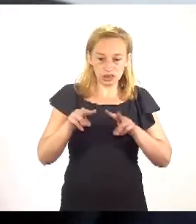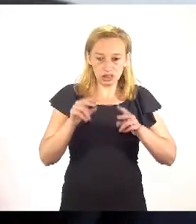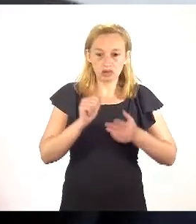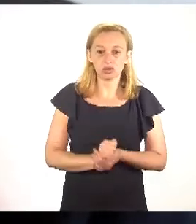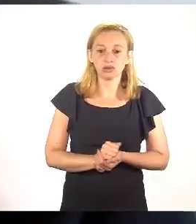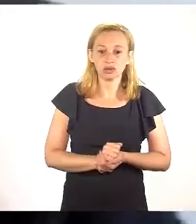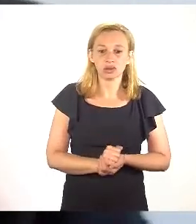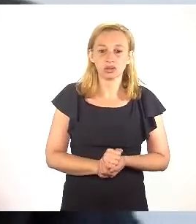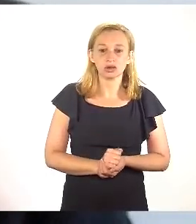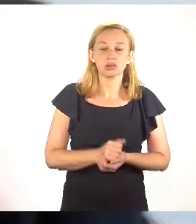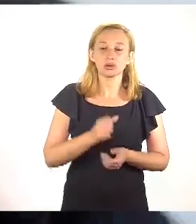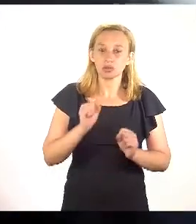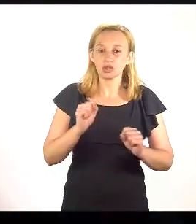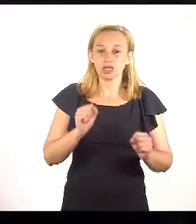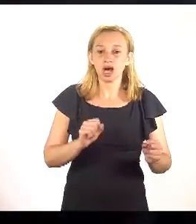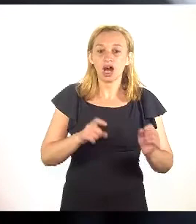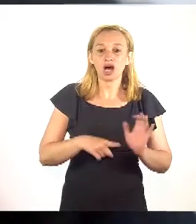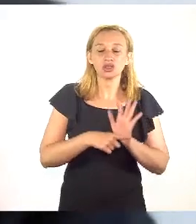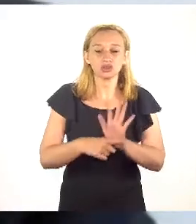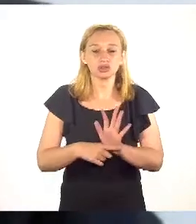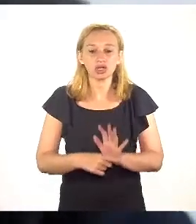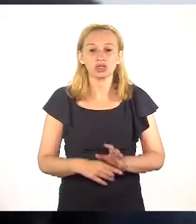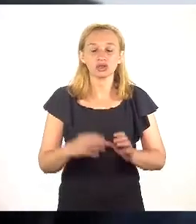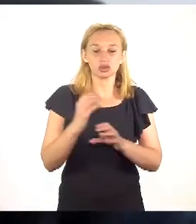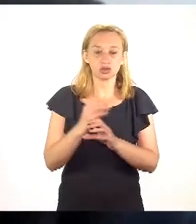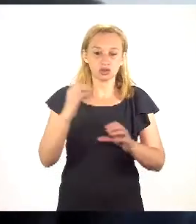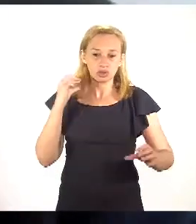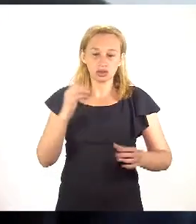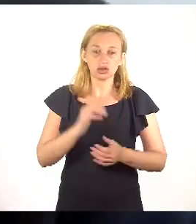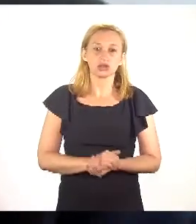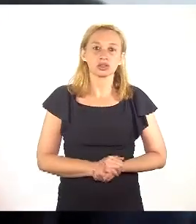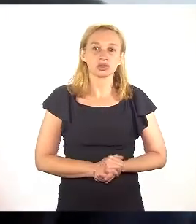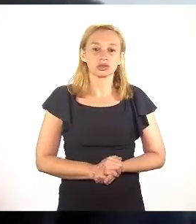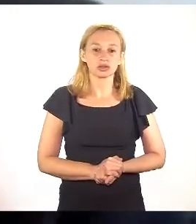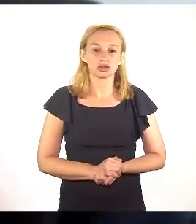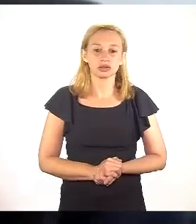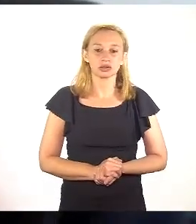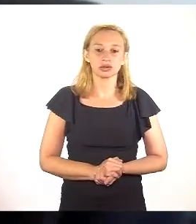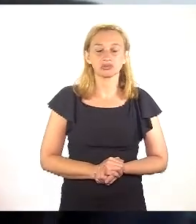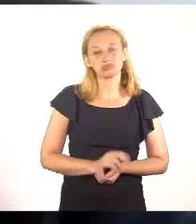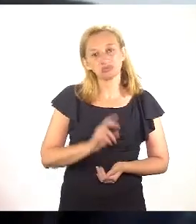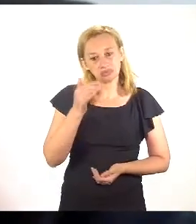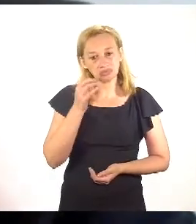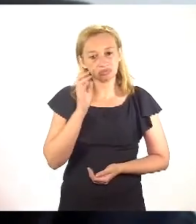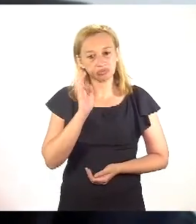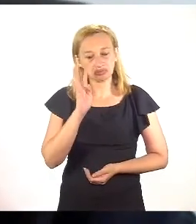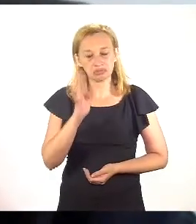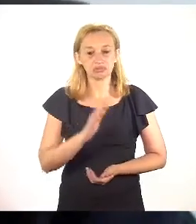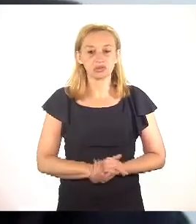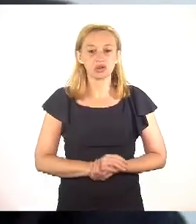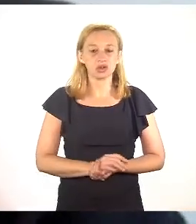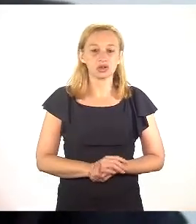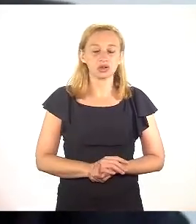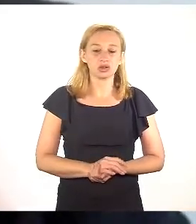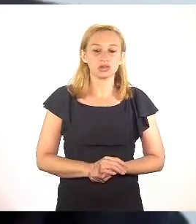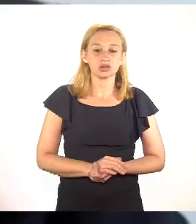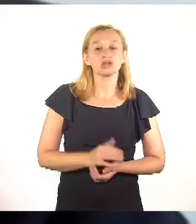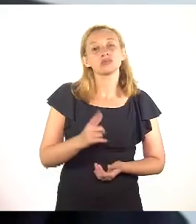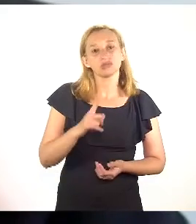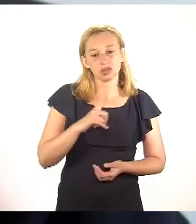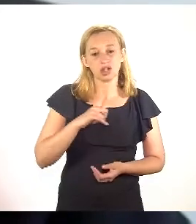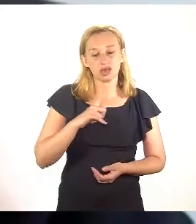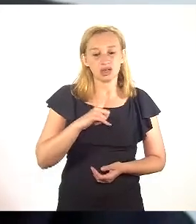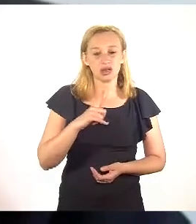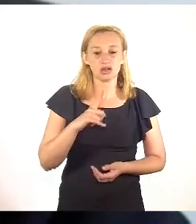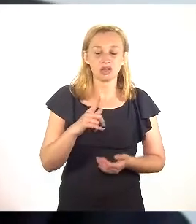forma de poder contribuir, né? Eu, como engenheiro, nessa questão a judicialização, imagino que ela é oriunda de falhas no